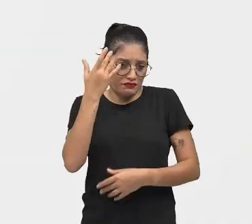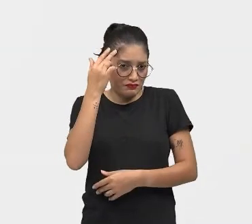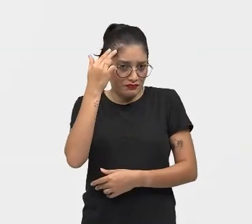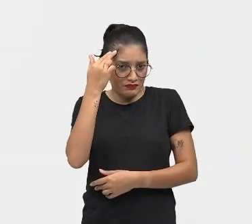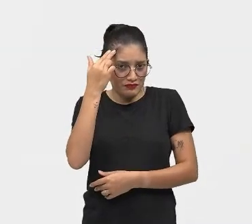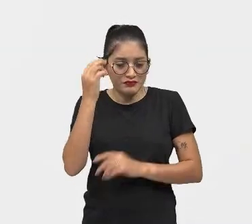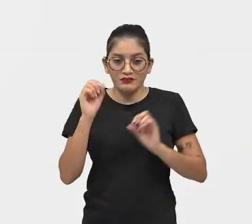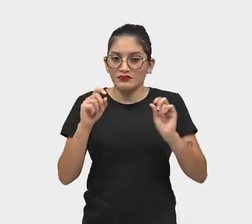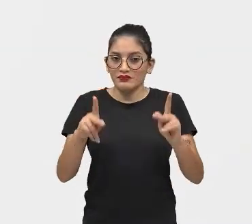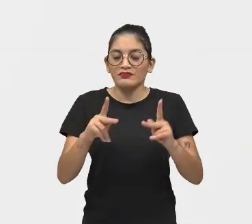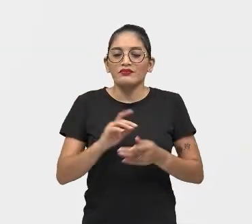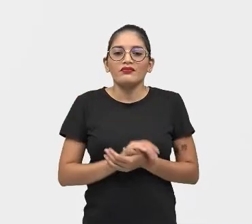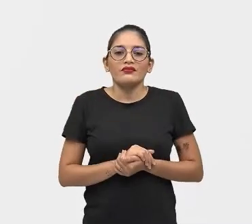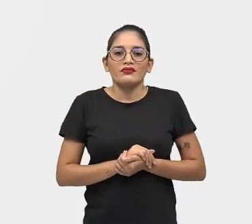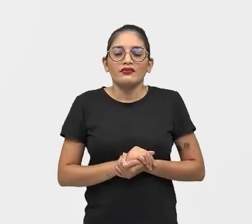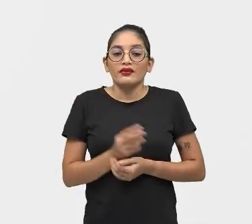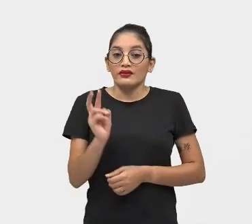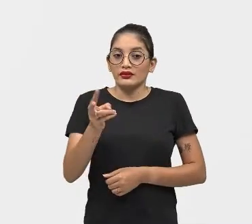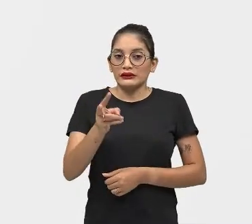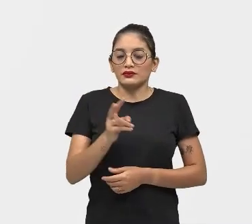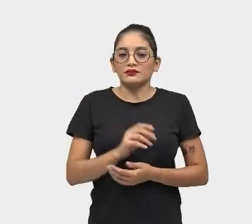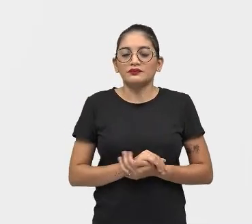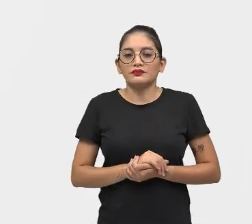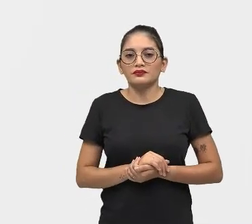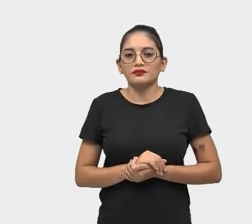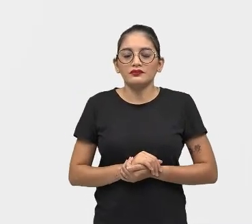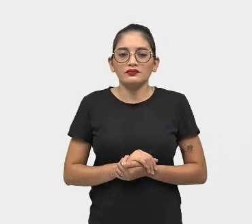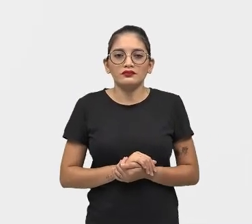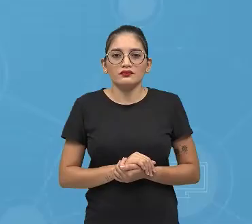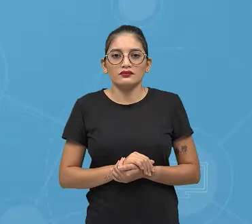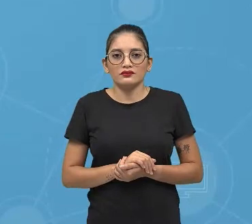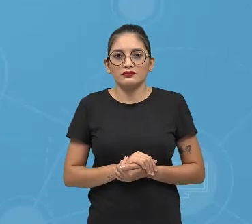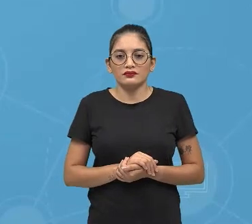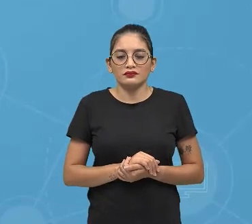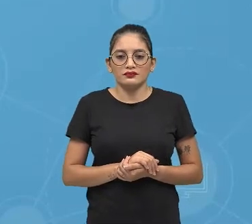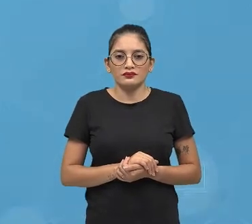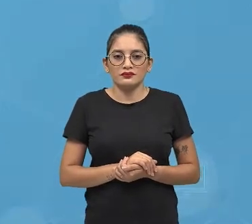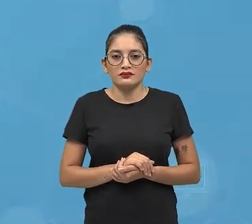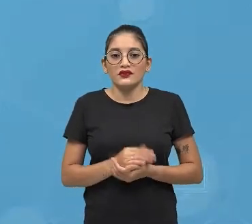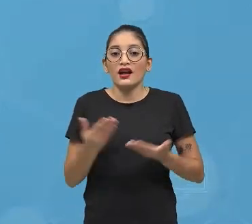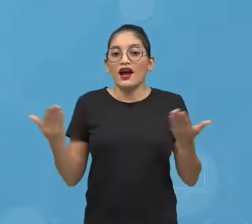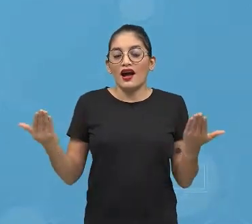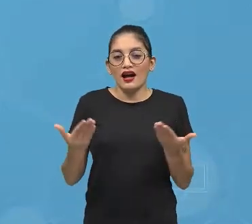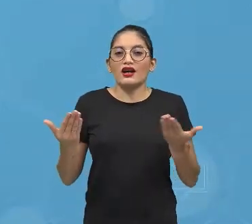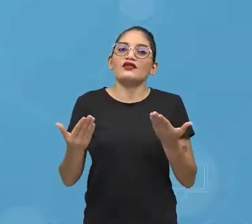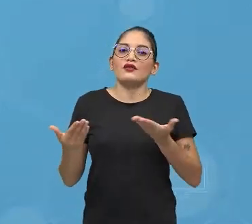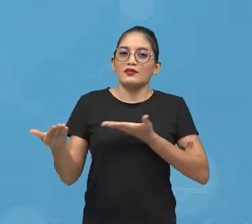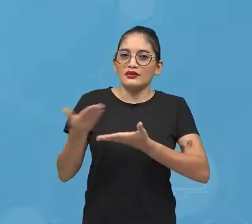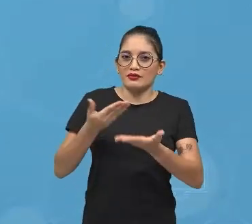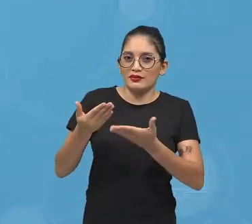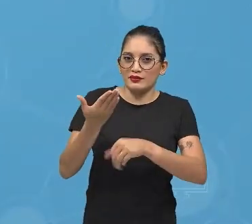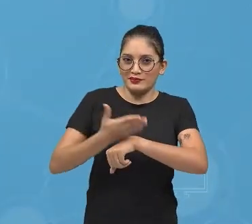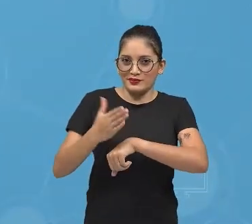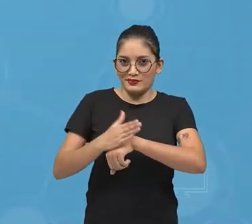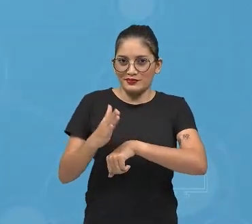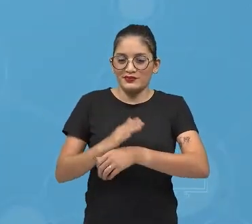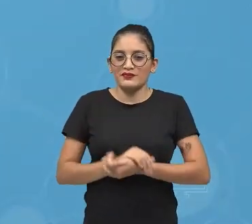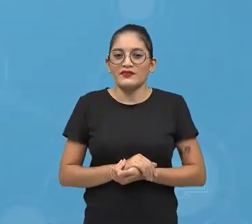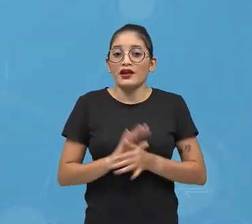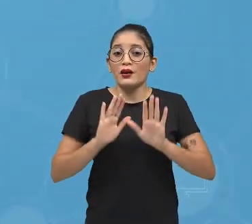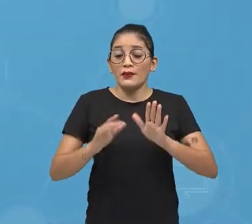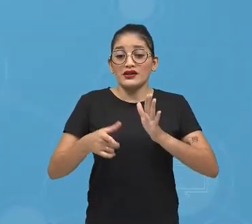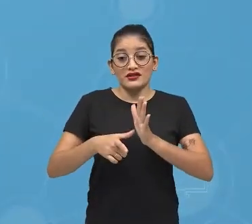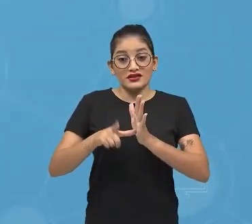Ok, pessoal? Então vamos adiante. Agora nós vamos para a nossa dinâmica local interativa.